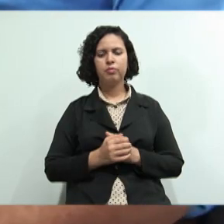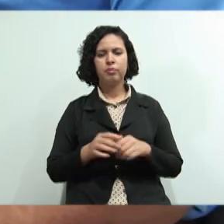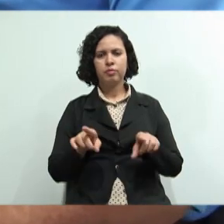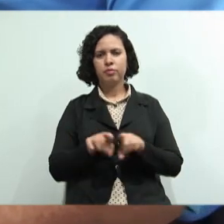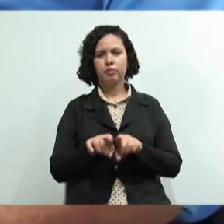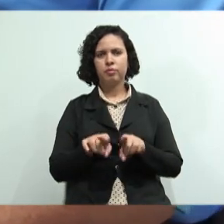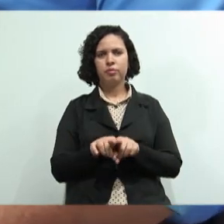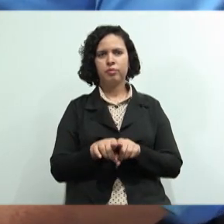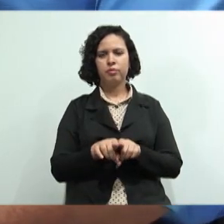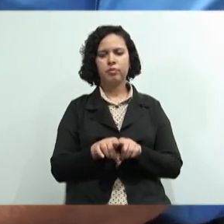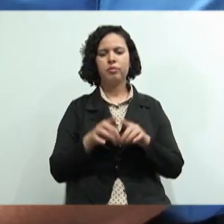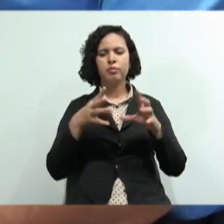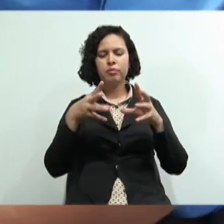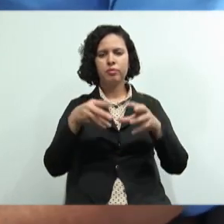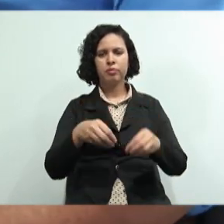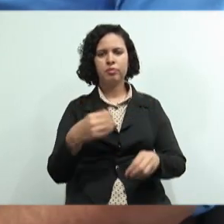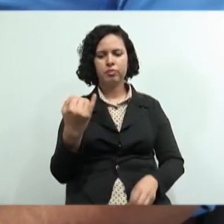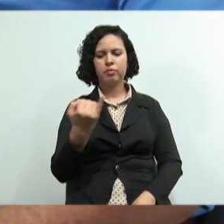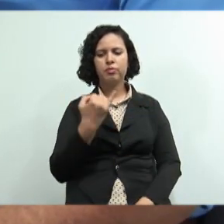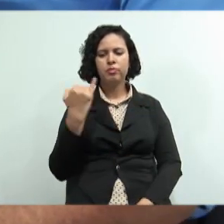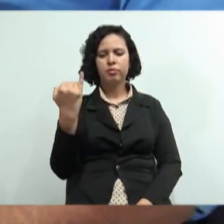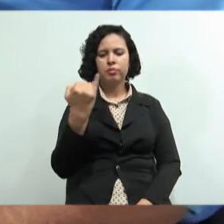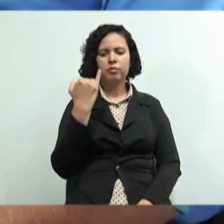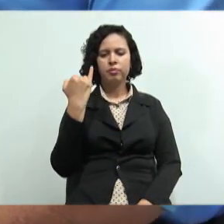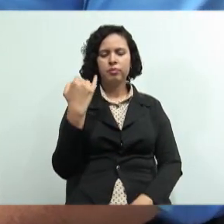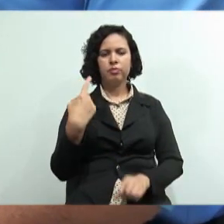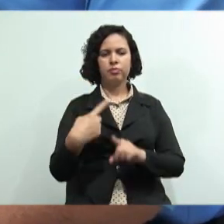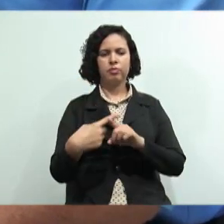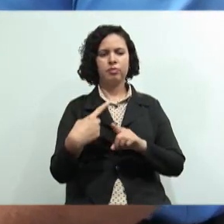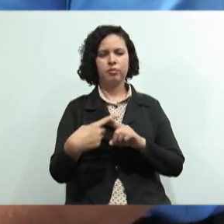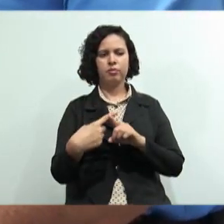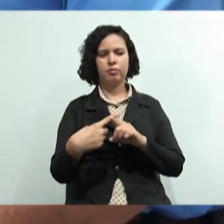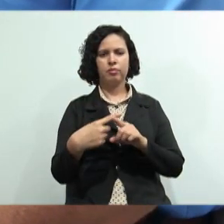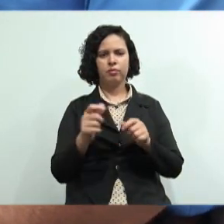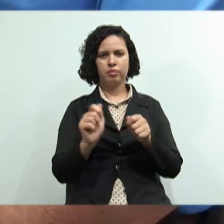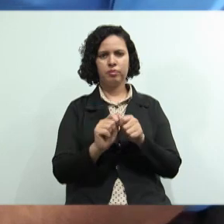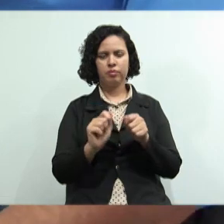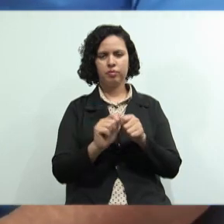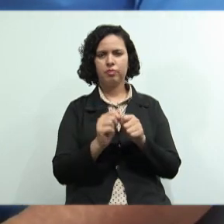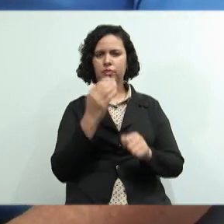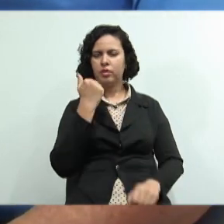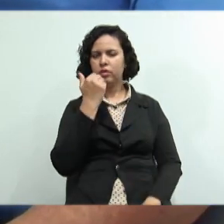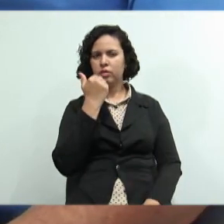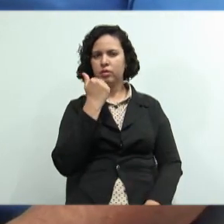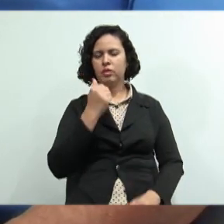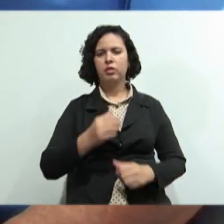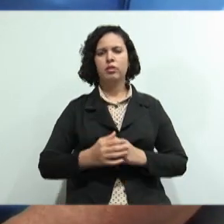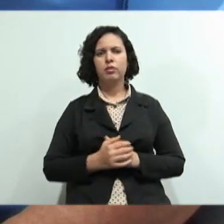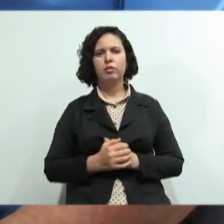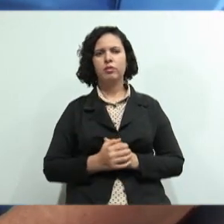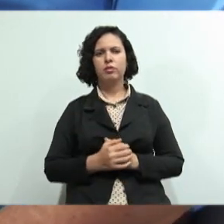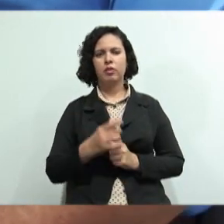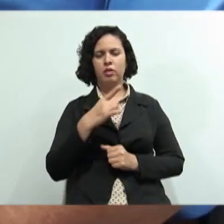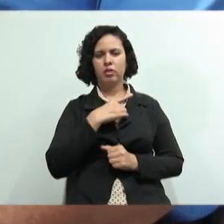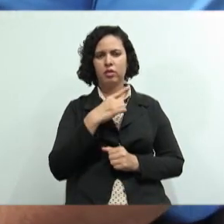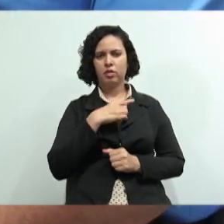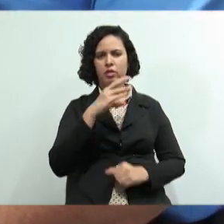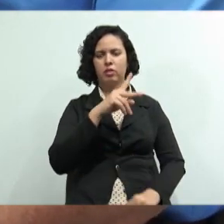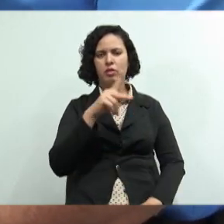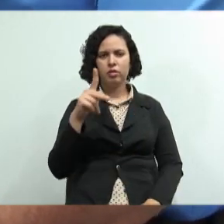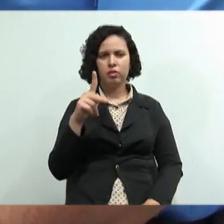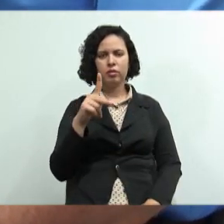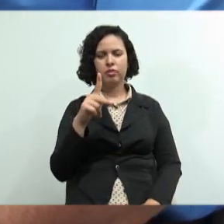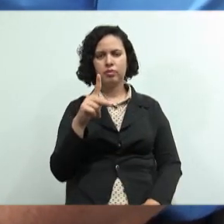todos os outros são importantes, mas o agropecuário porque produz alimentos. Sim. E nós temos cooperativa de